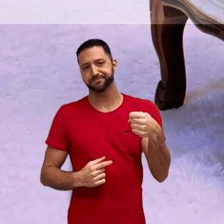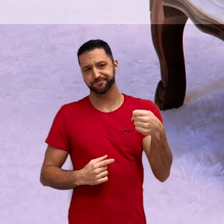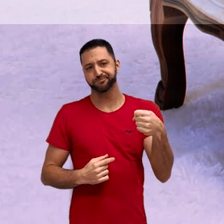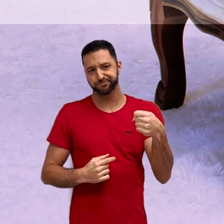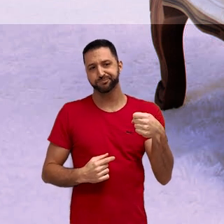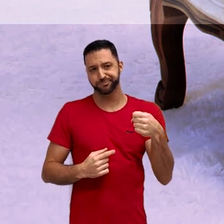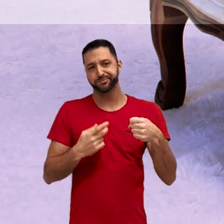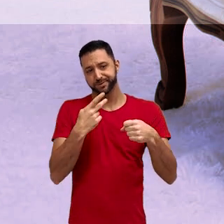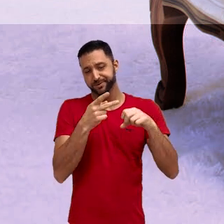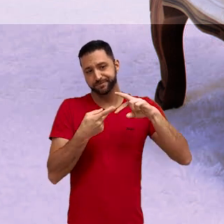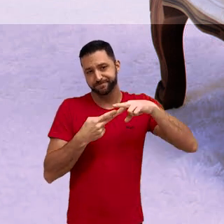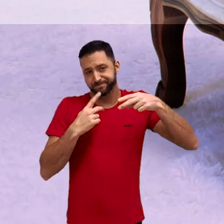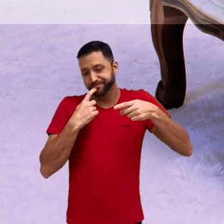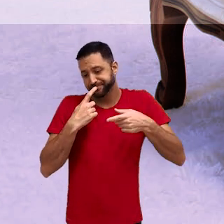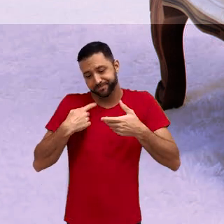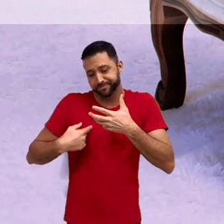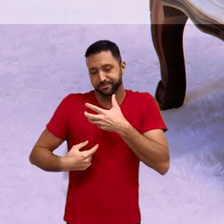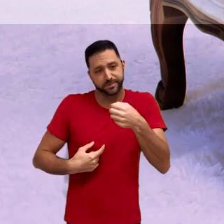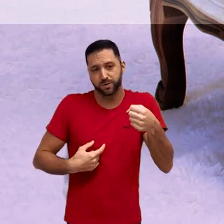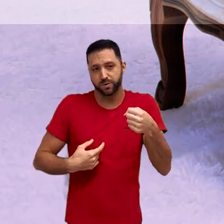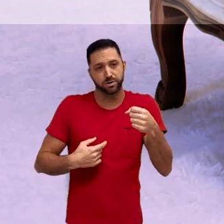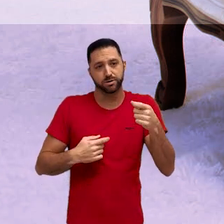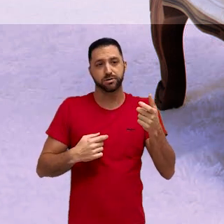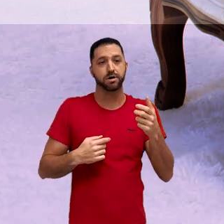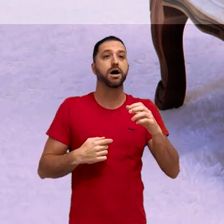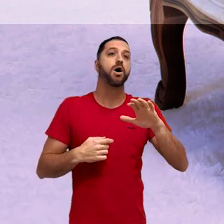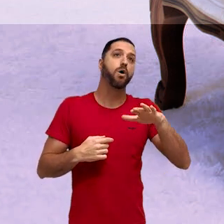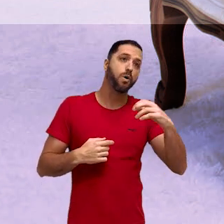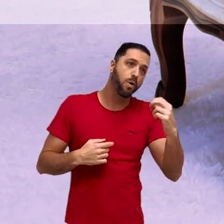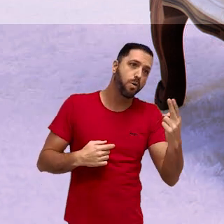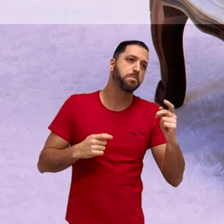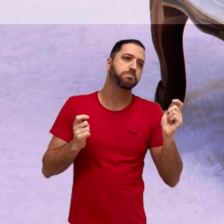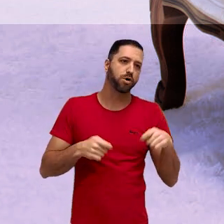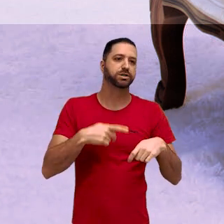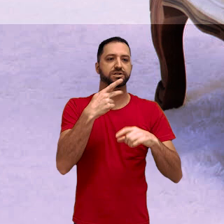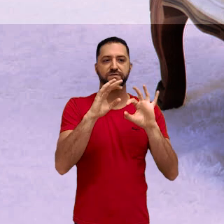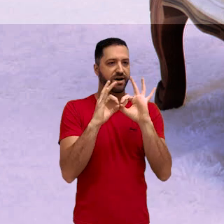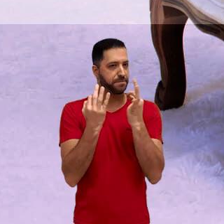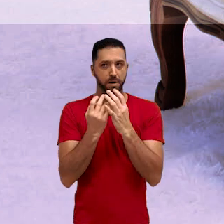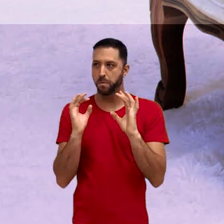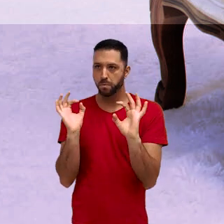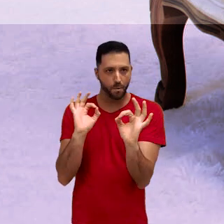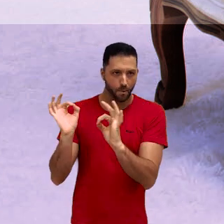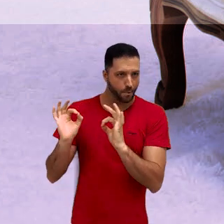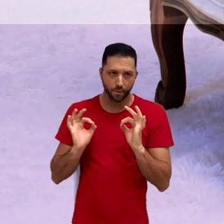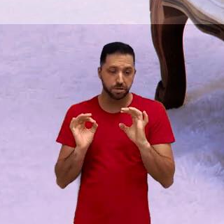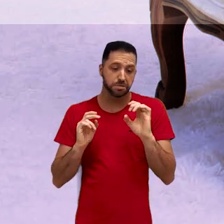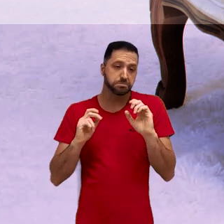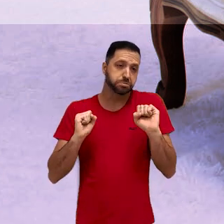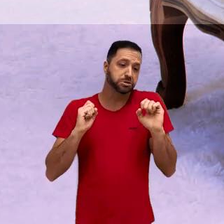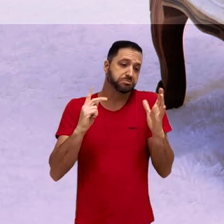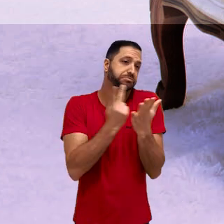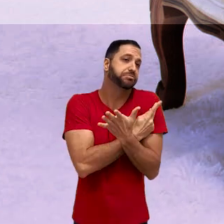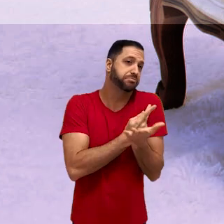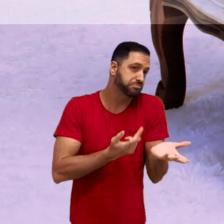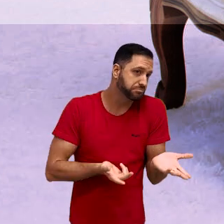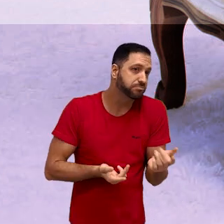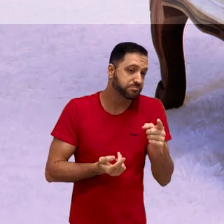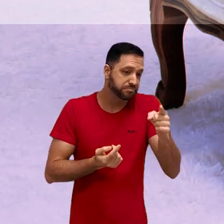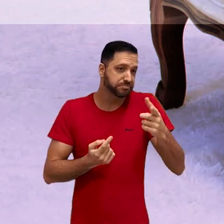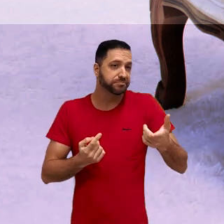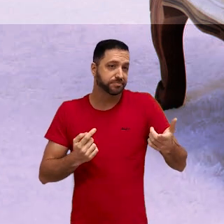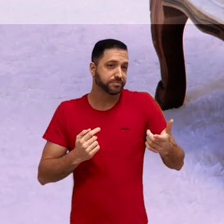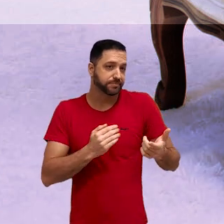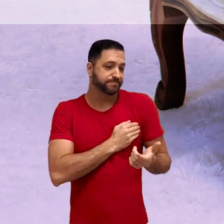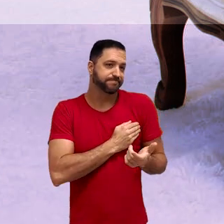você pode não ter ninguém na família, mas ter uma alteração genética. Você pode ter na família com a